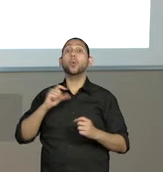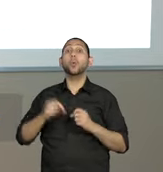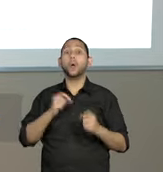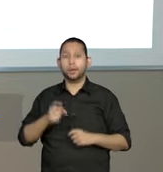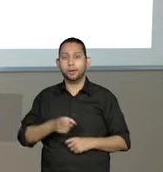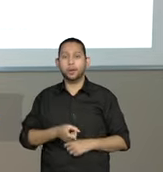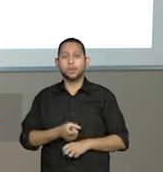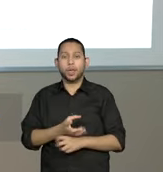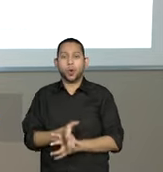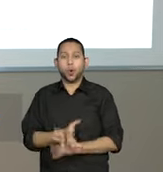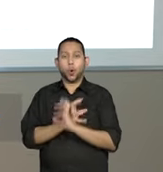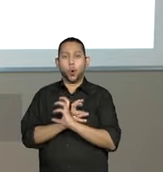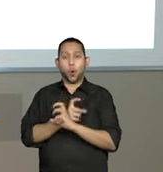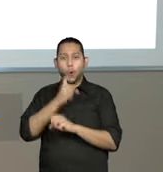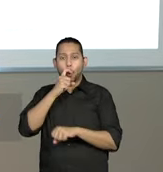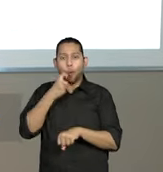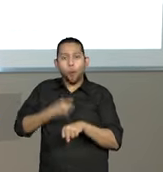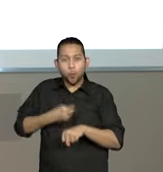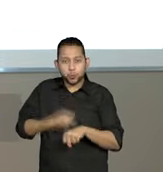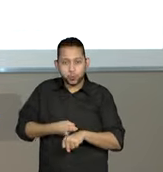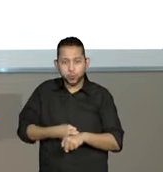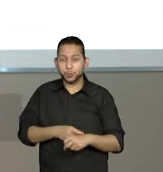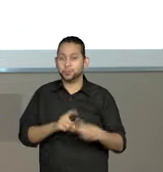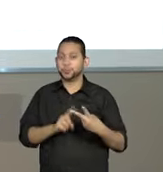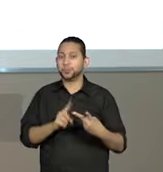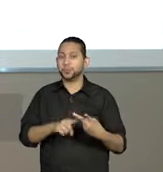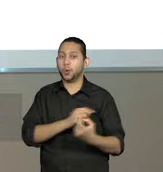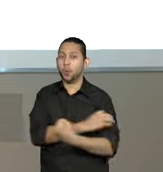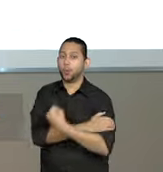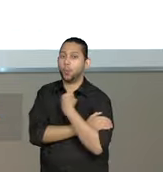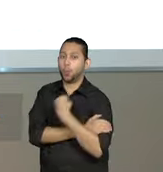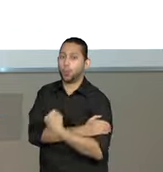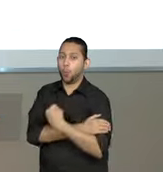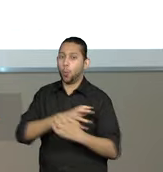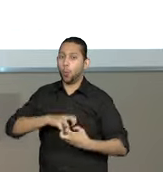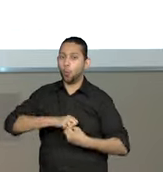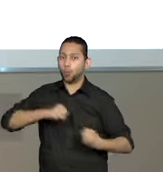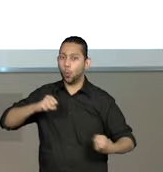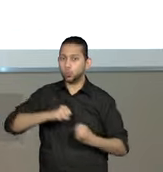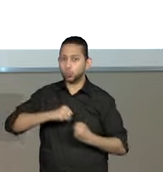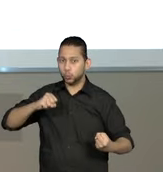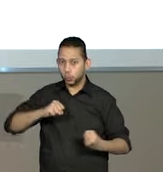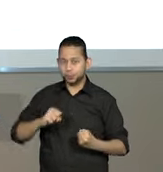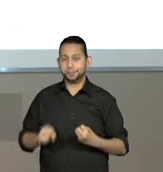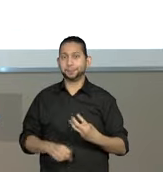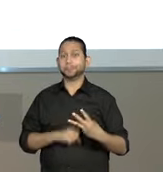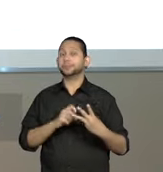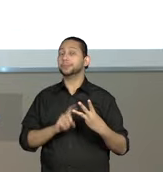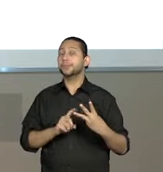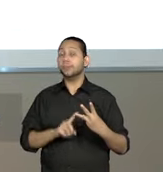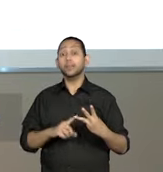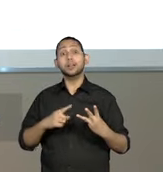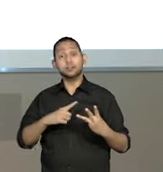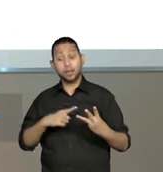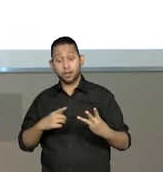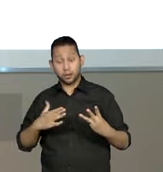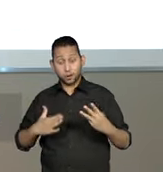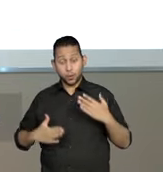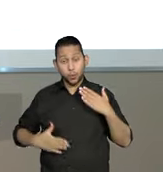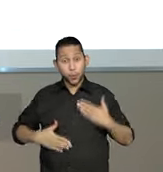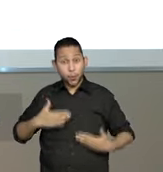estrutura para o nosso corpo, músculos que permitem que esses ossos se movam, temos